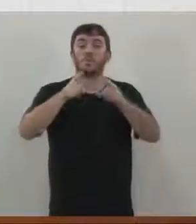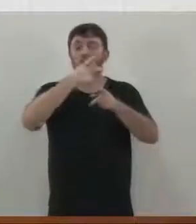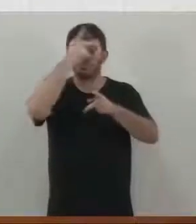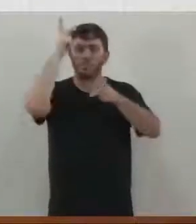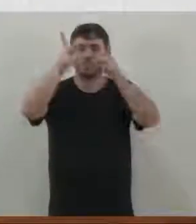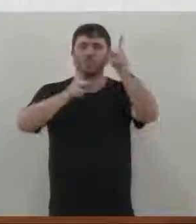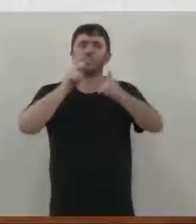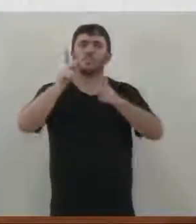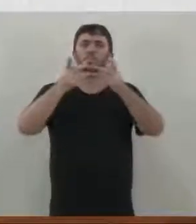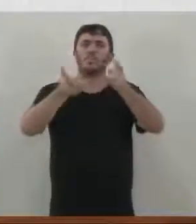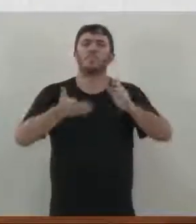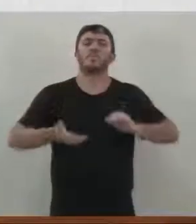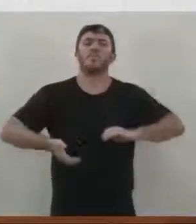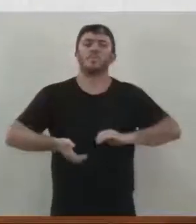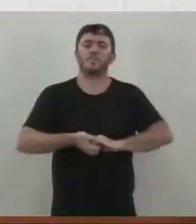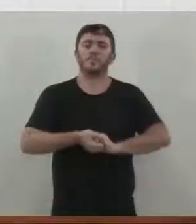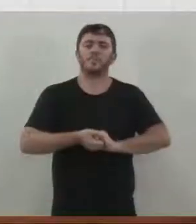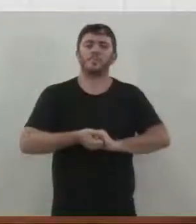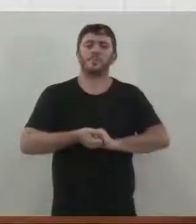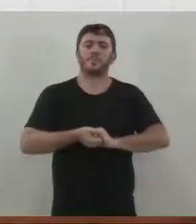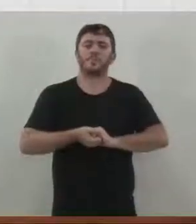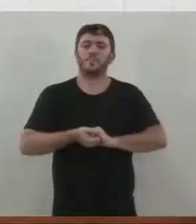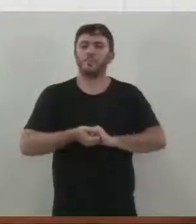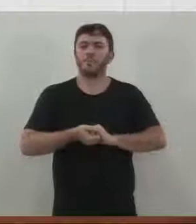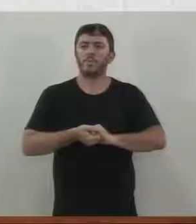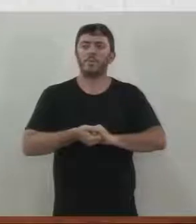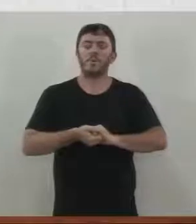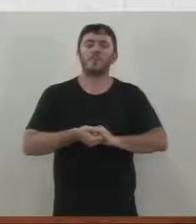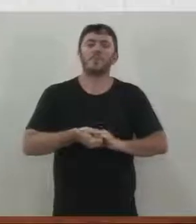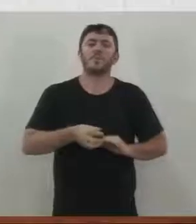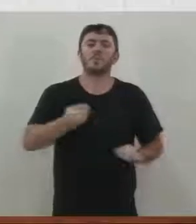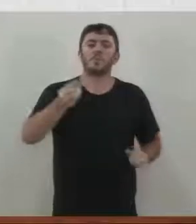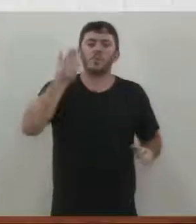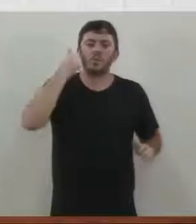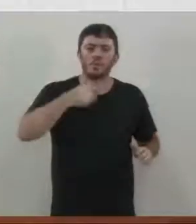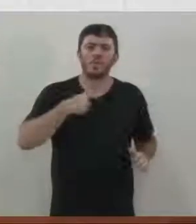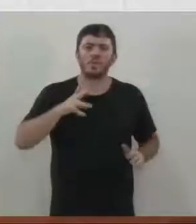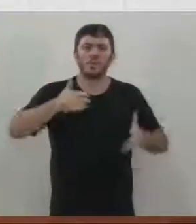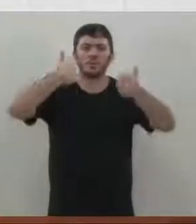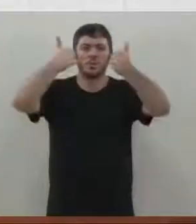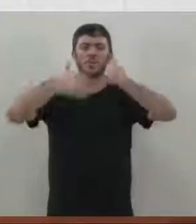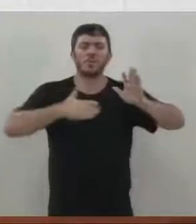Senhor presidente, esses dias eu falei alguns projetos meus,